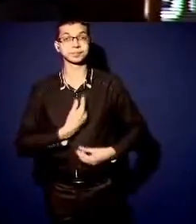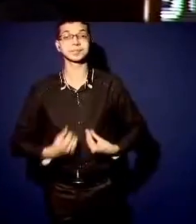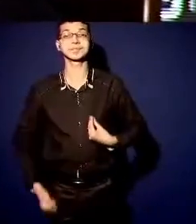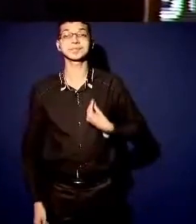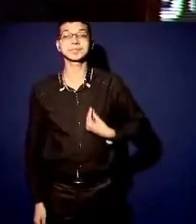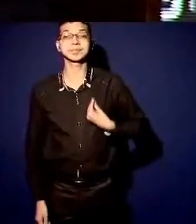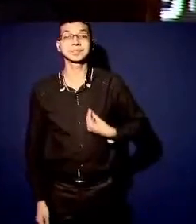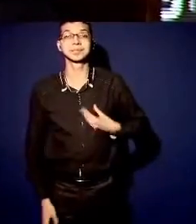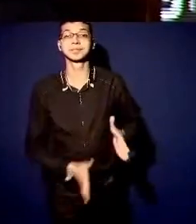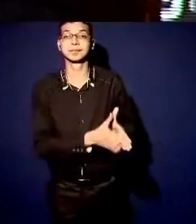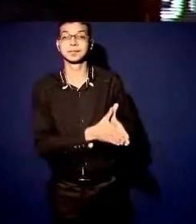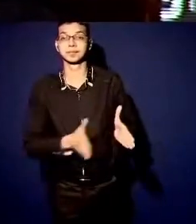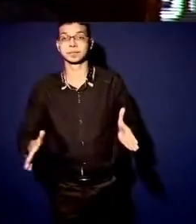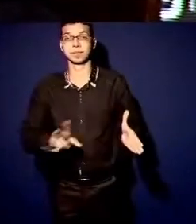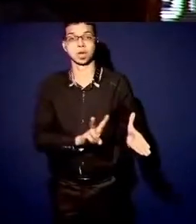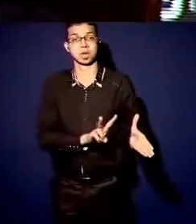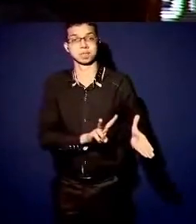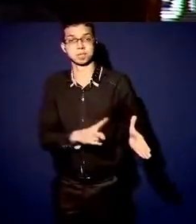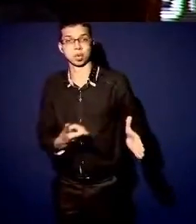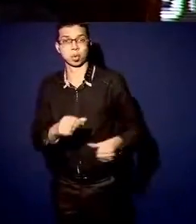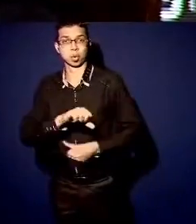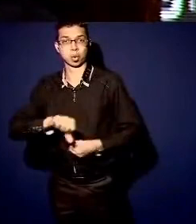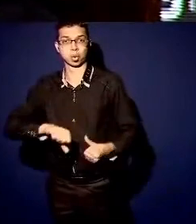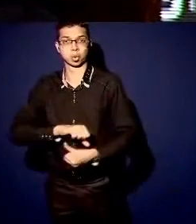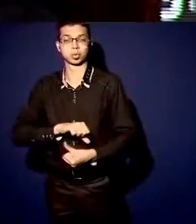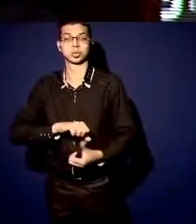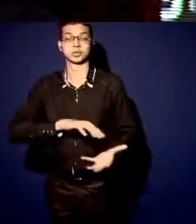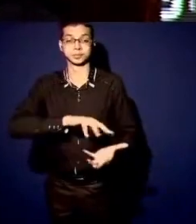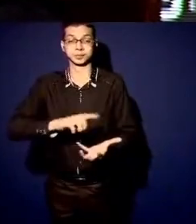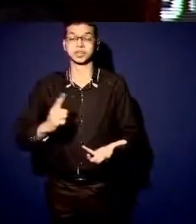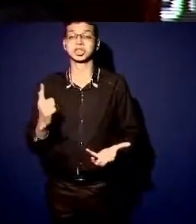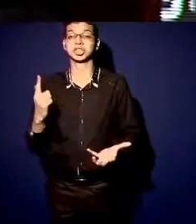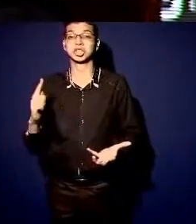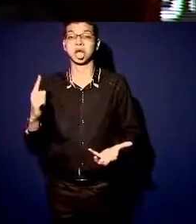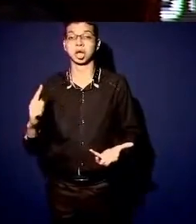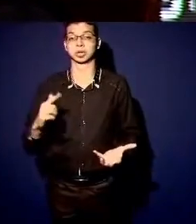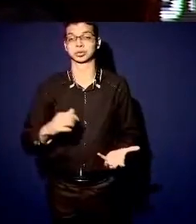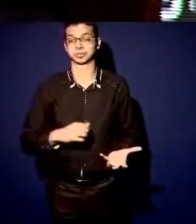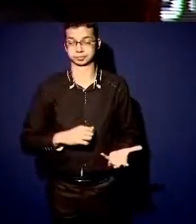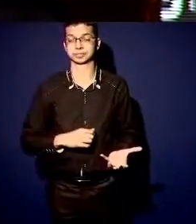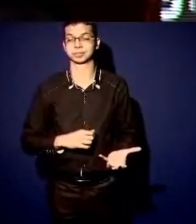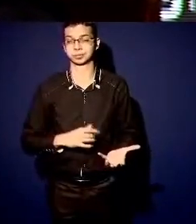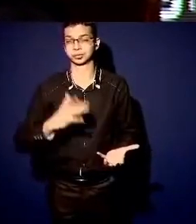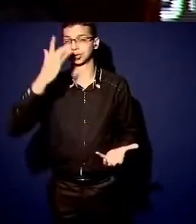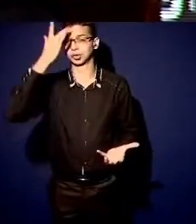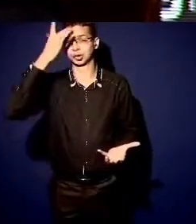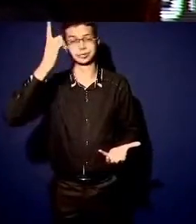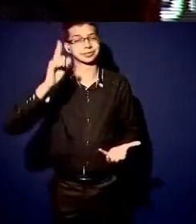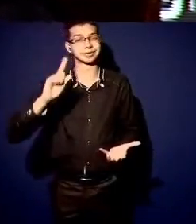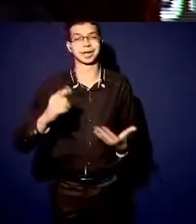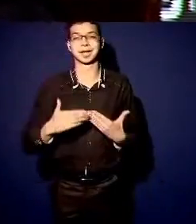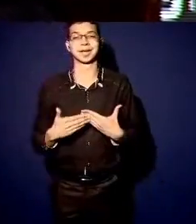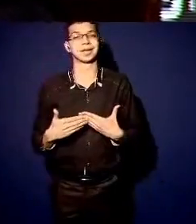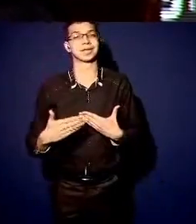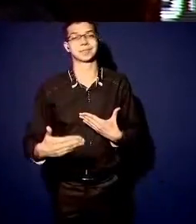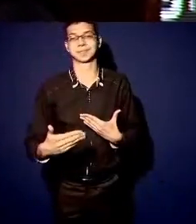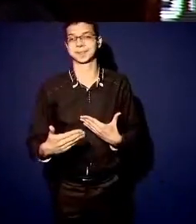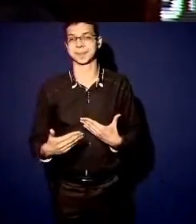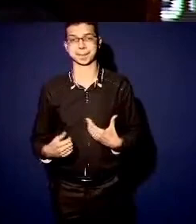numa transição na geopolítica global e que ninguém sabe para onde vai o jogo